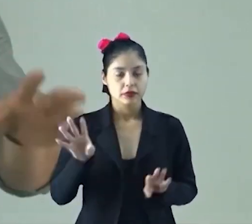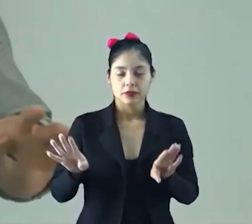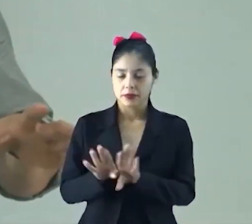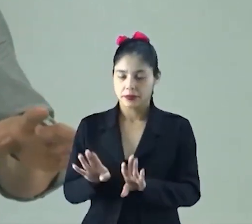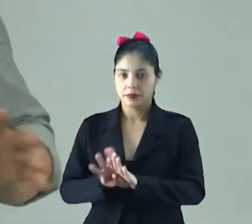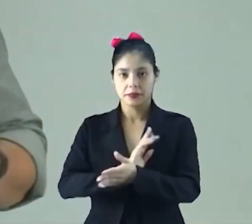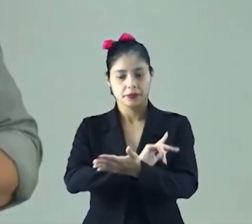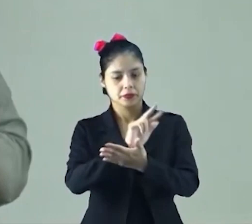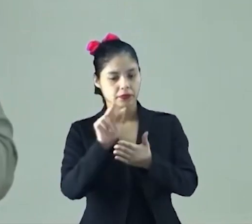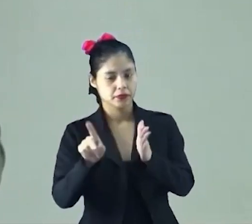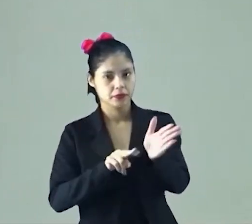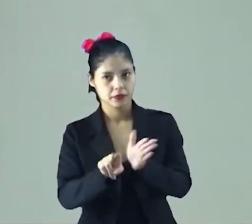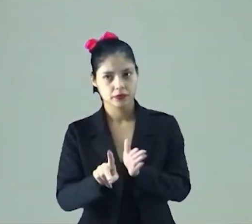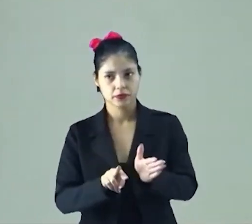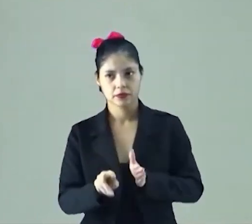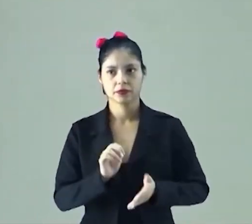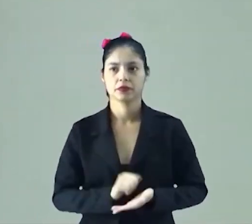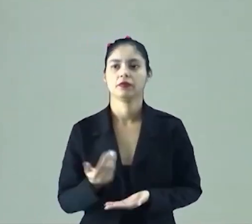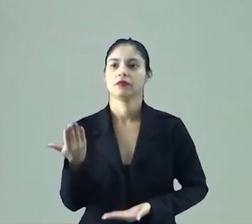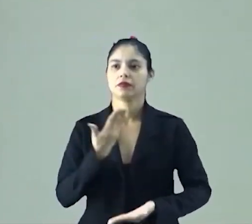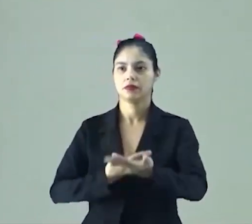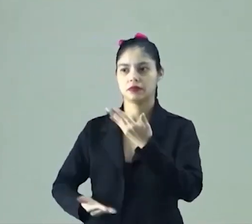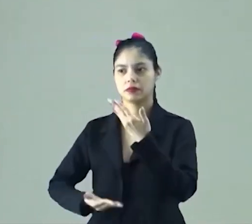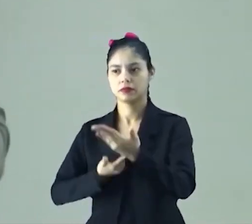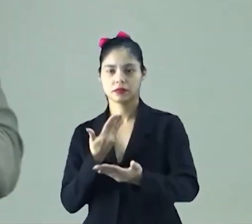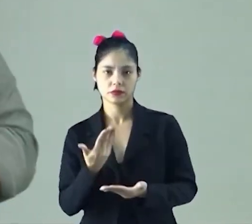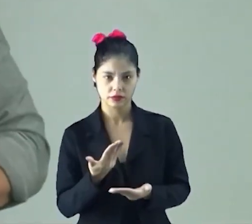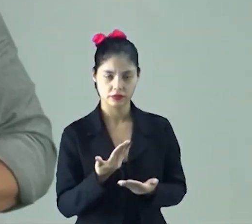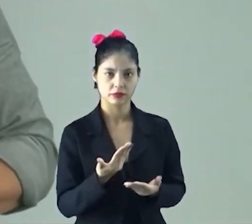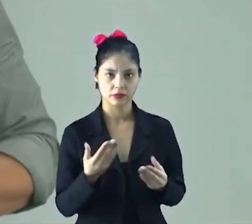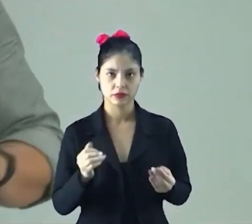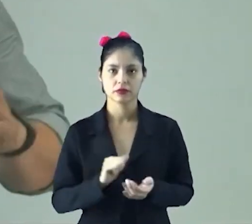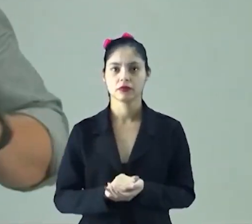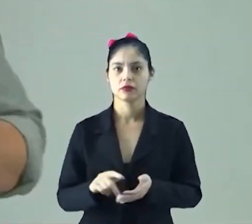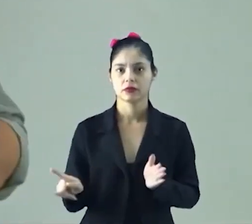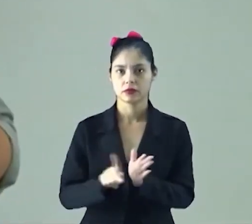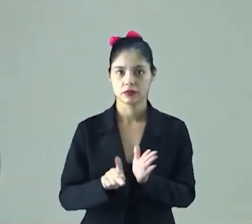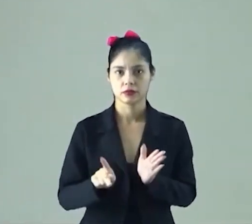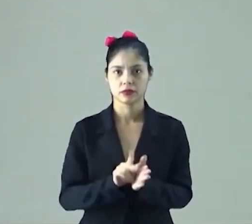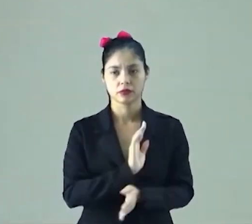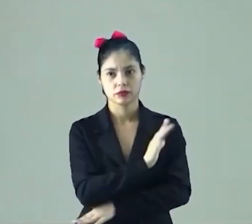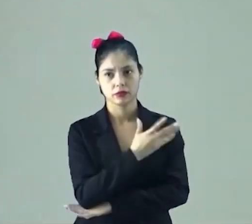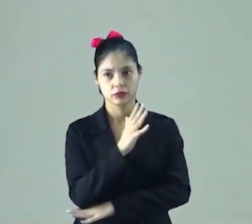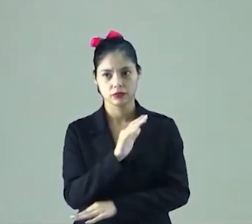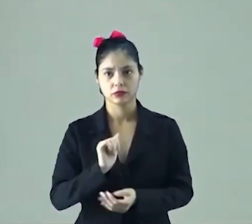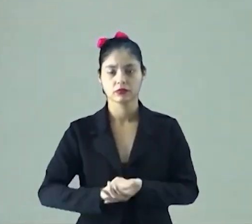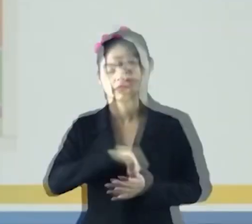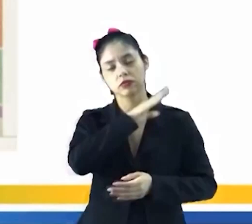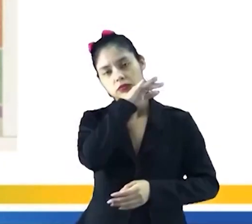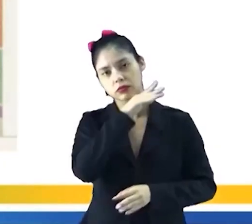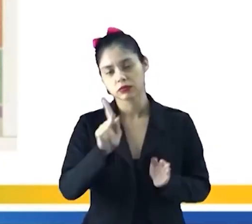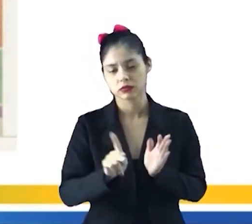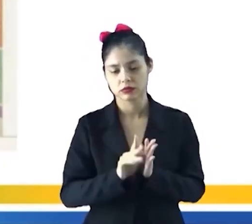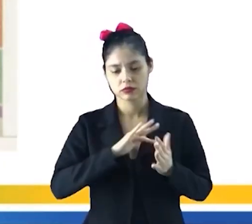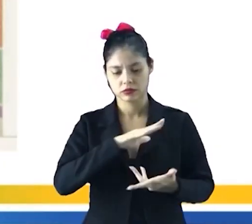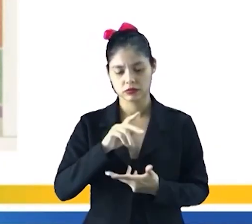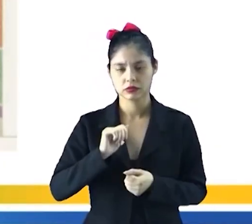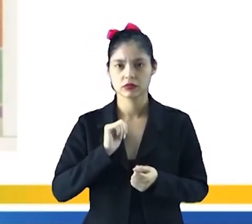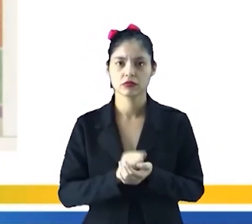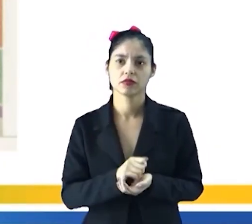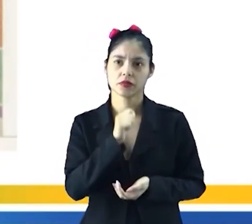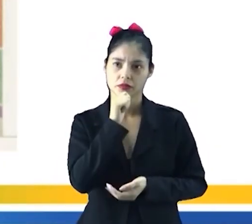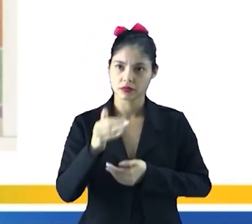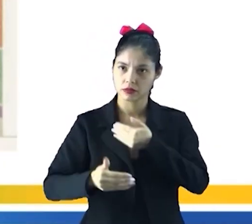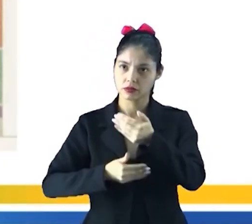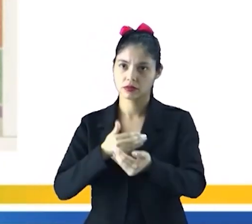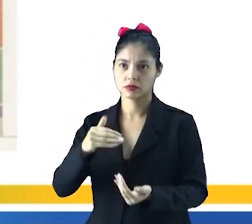também a diversidade biológica está relacionada à disposição dos organismos na Terra. E na disposição também